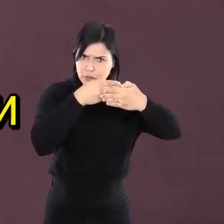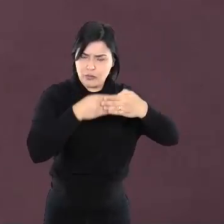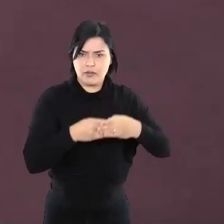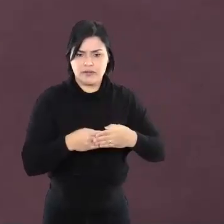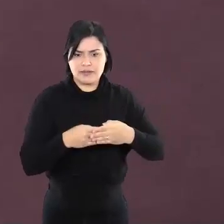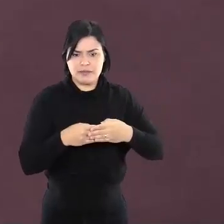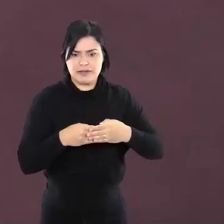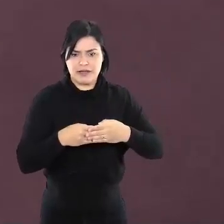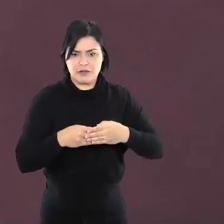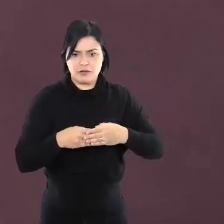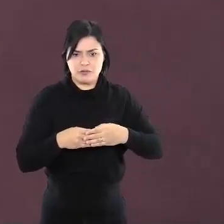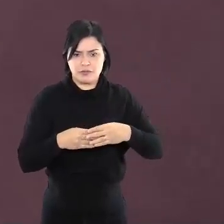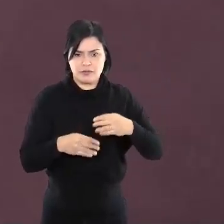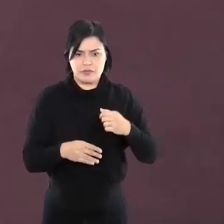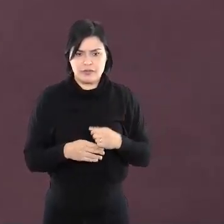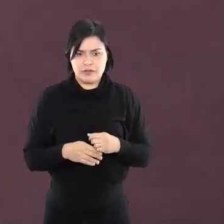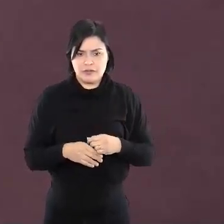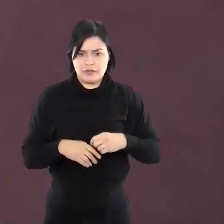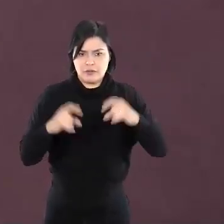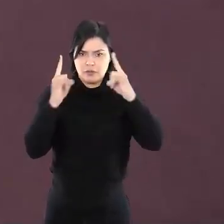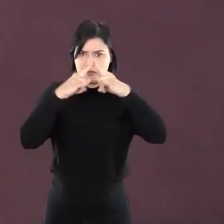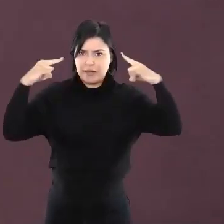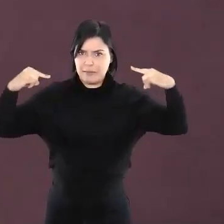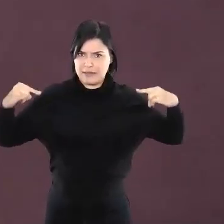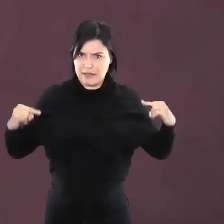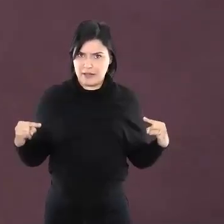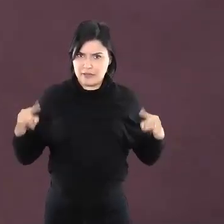tabernáculo. O tabernáculo era o centro.